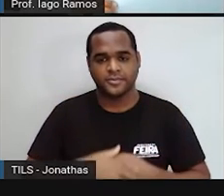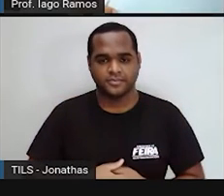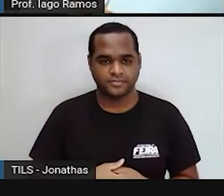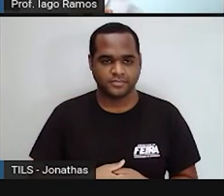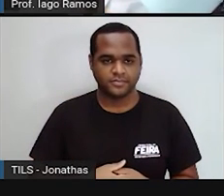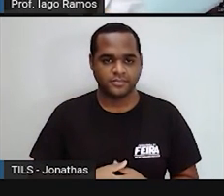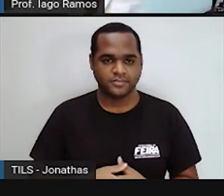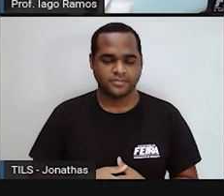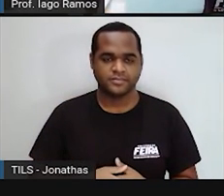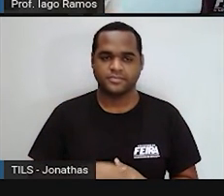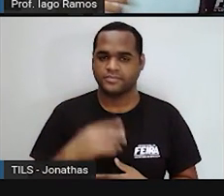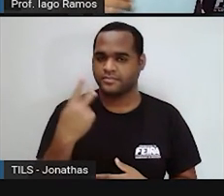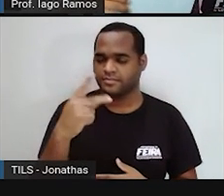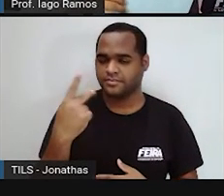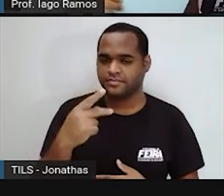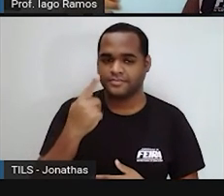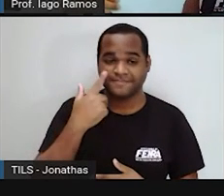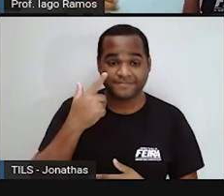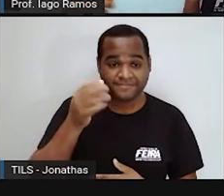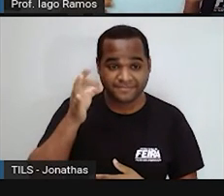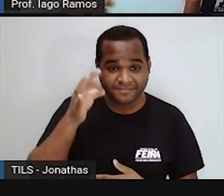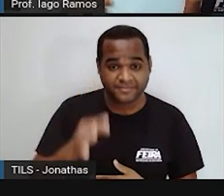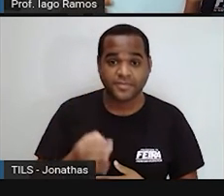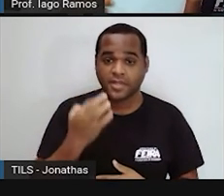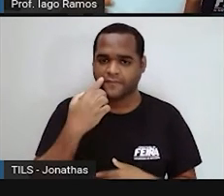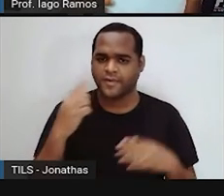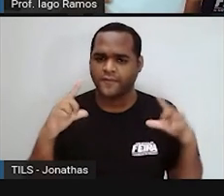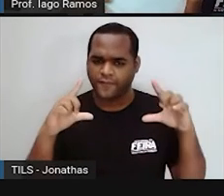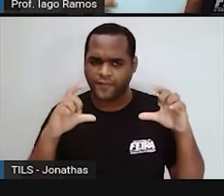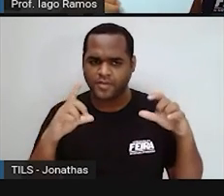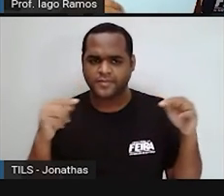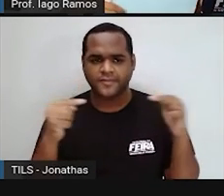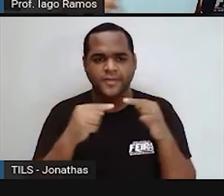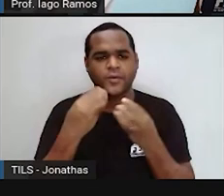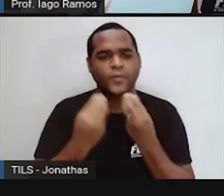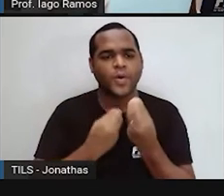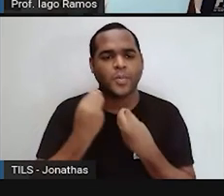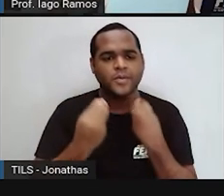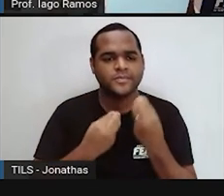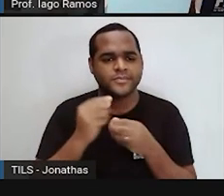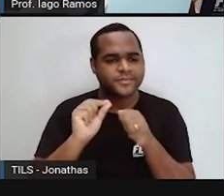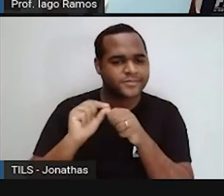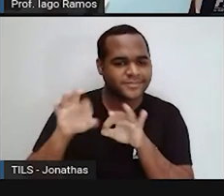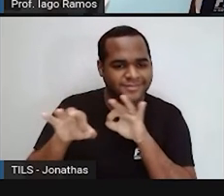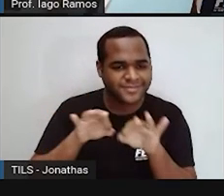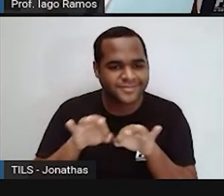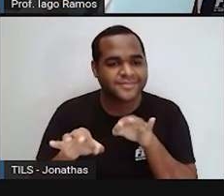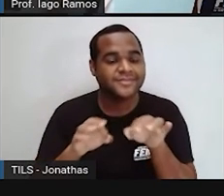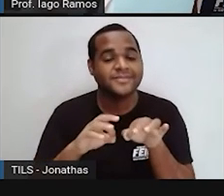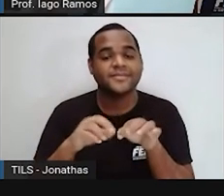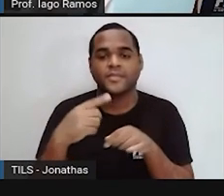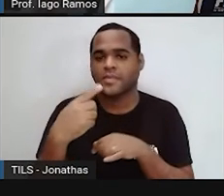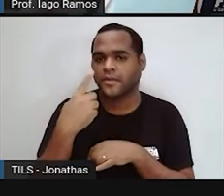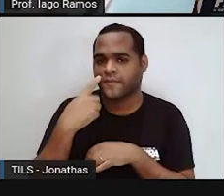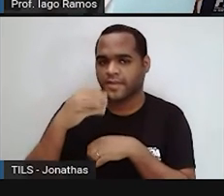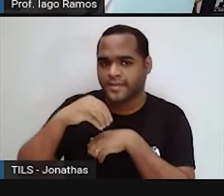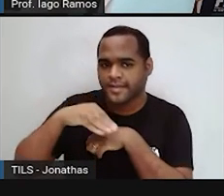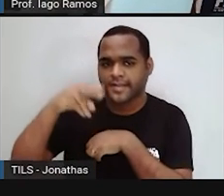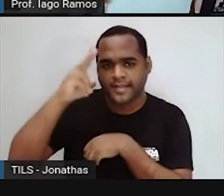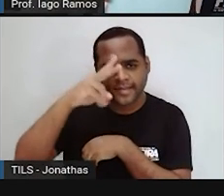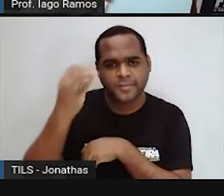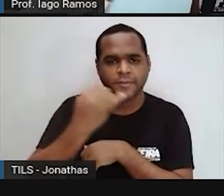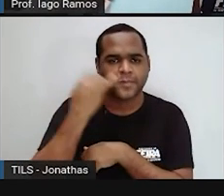e aí ó você olha direitinho para foto para saber como é que faz certo e olha só tem uma recomendação ali